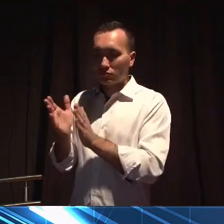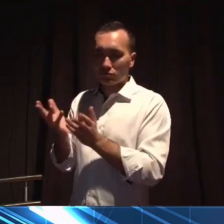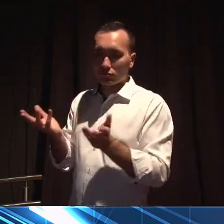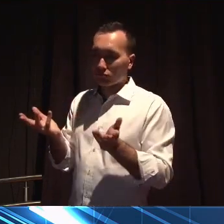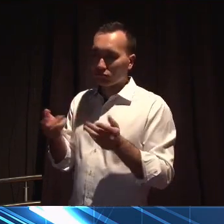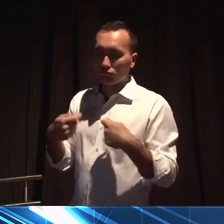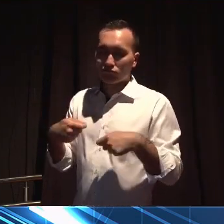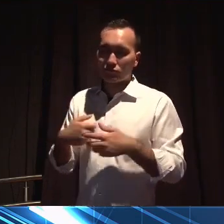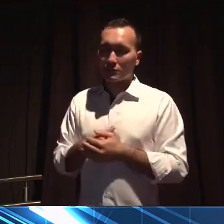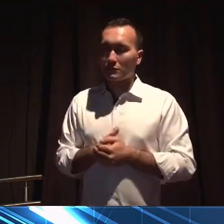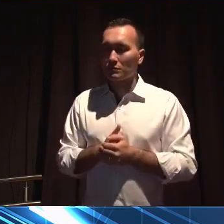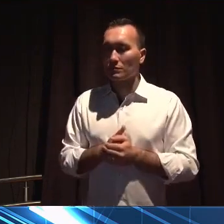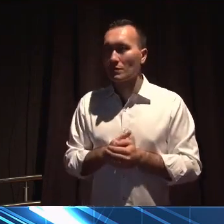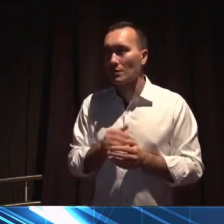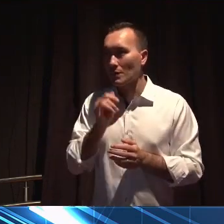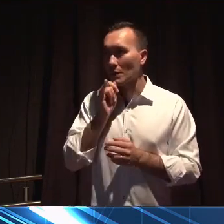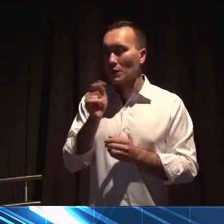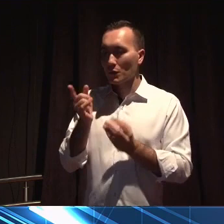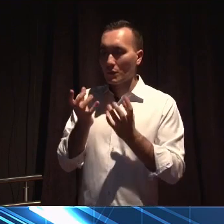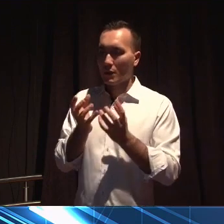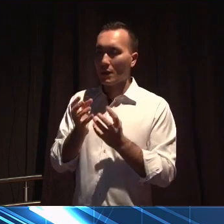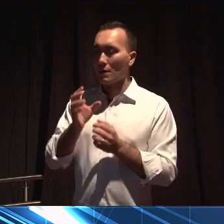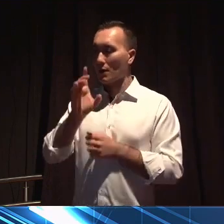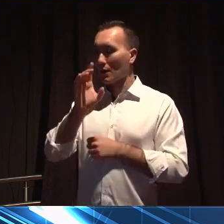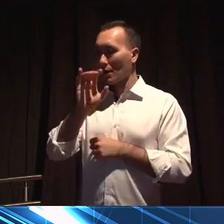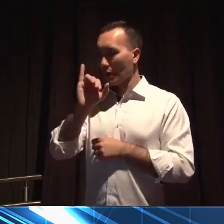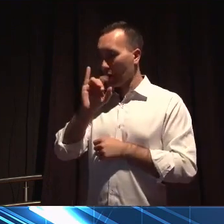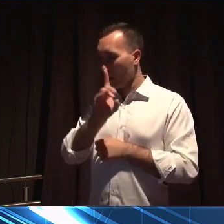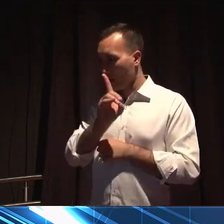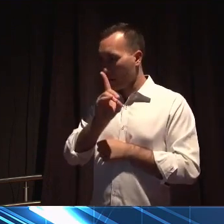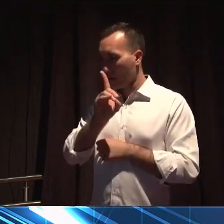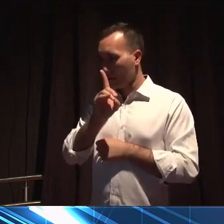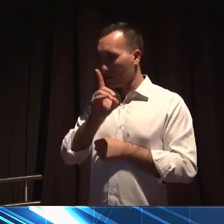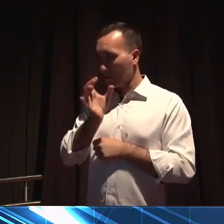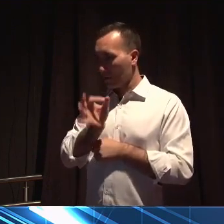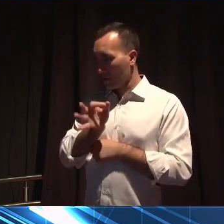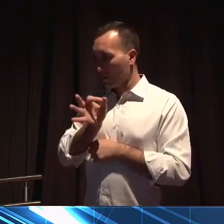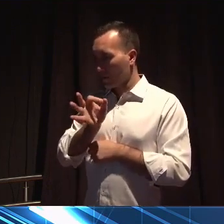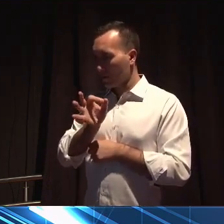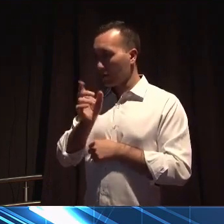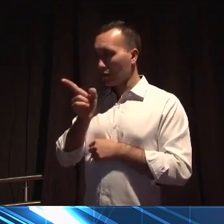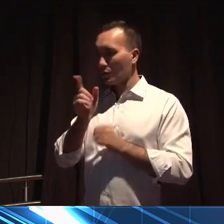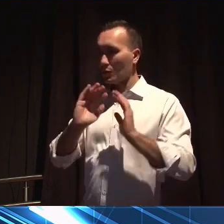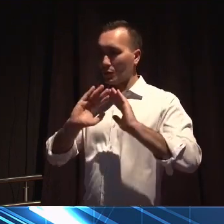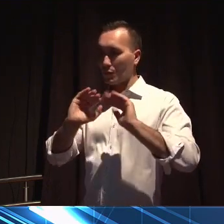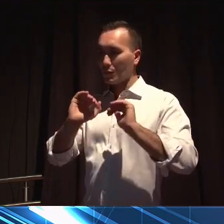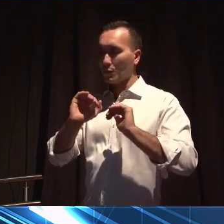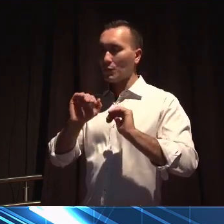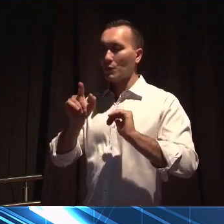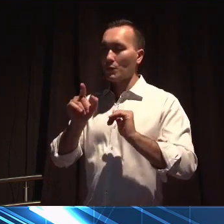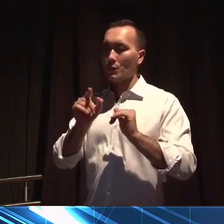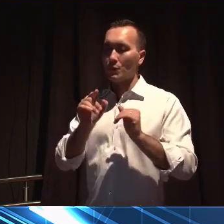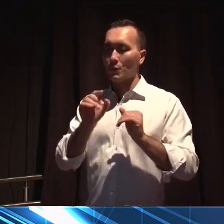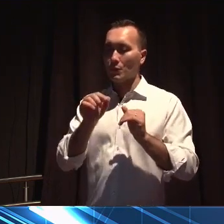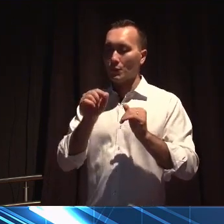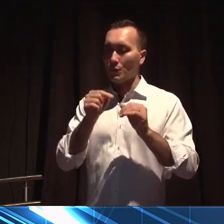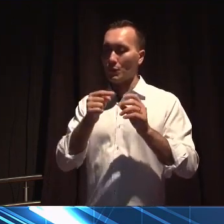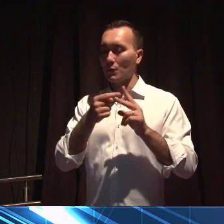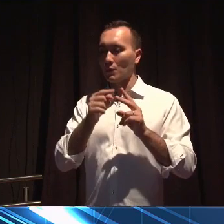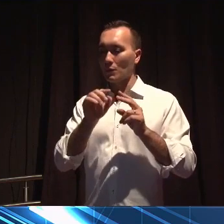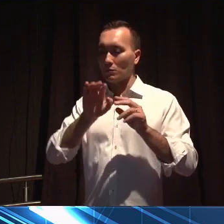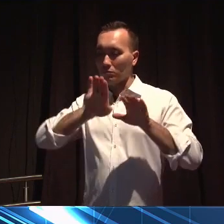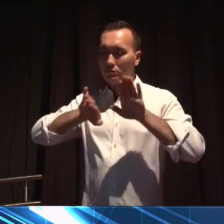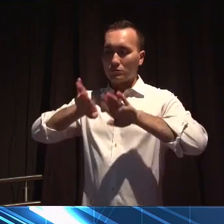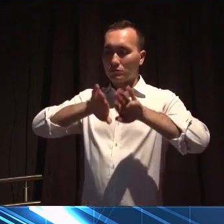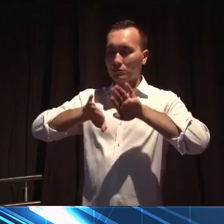coisa. Tu pode dizer, eu quero isolar por um ID. Né? No nosso caso lá da Atlassian, isola por tenant. Passa o tenant ID e tu isola aquele